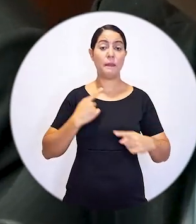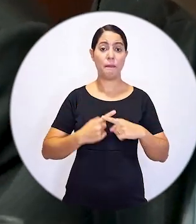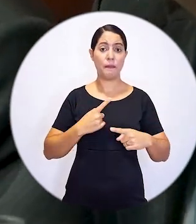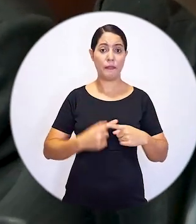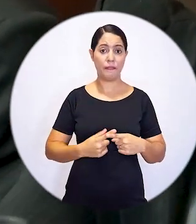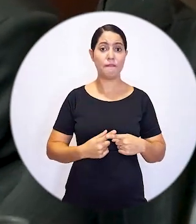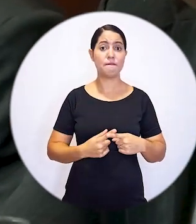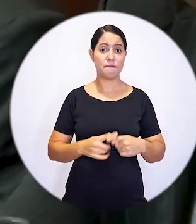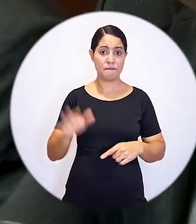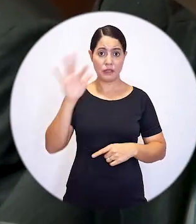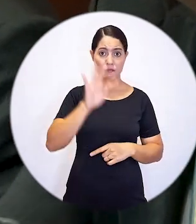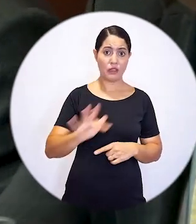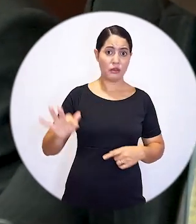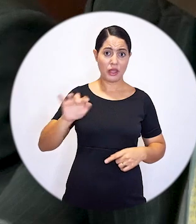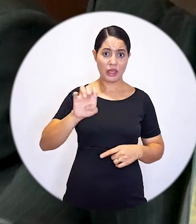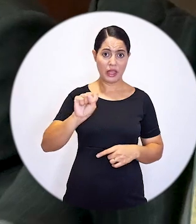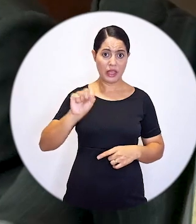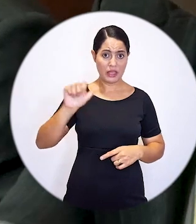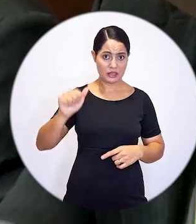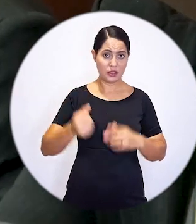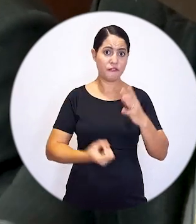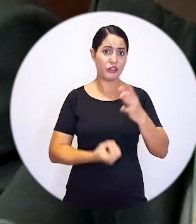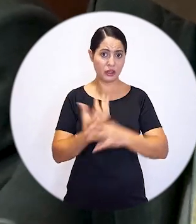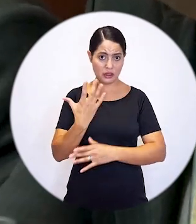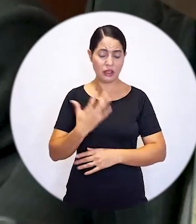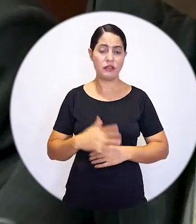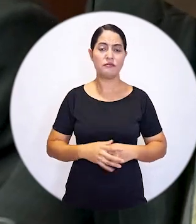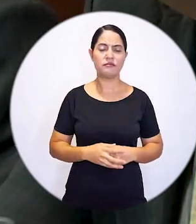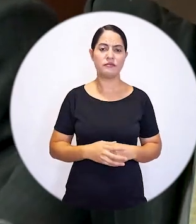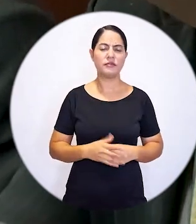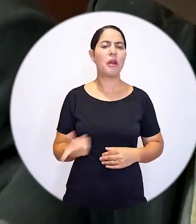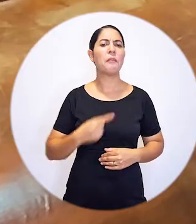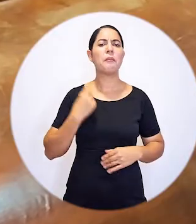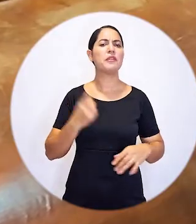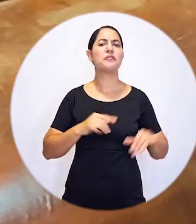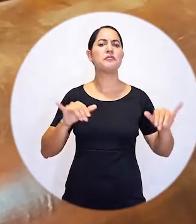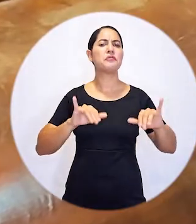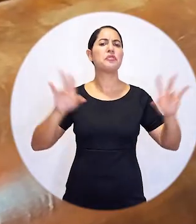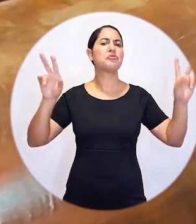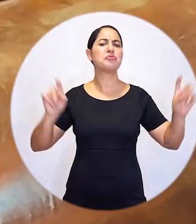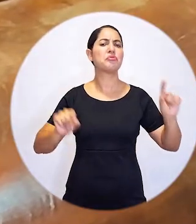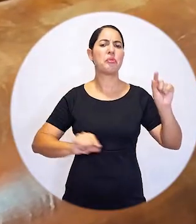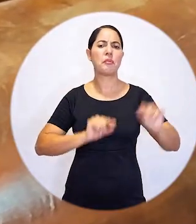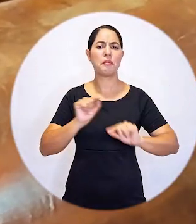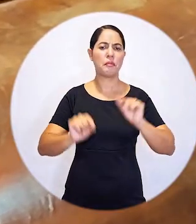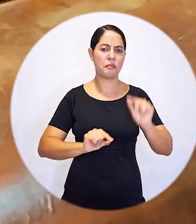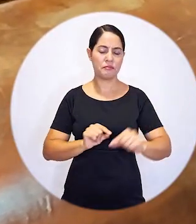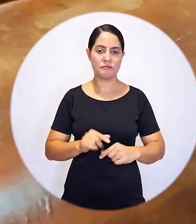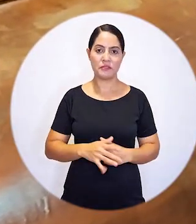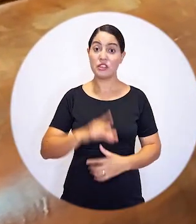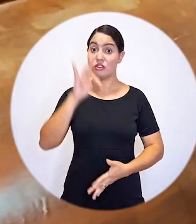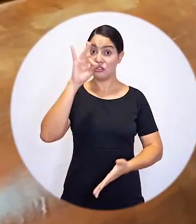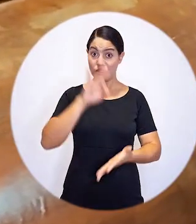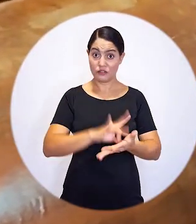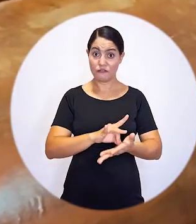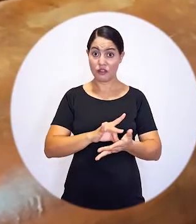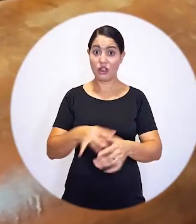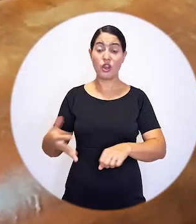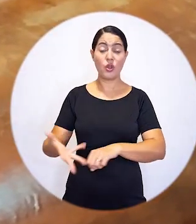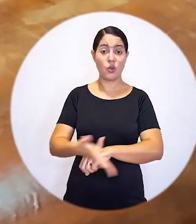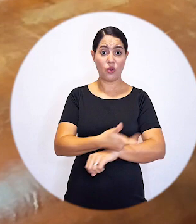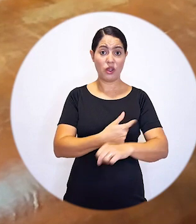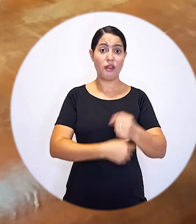posteridade, com a criação desta faculdade ESA. Aqui o que nós estamos tratando, presidente,